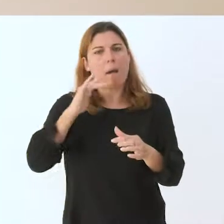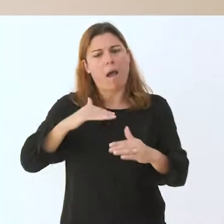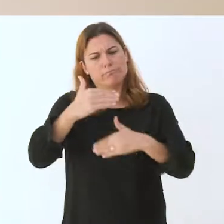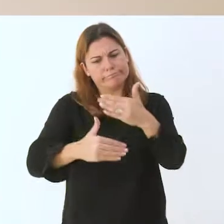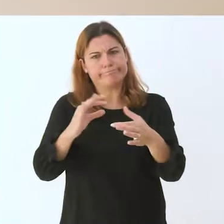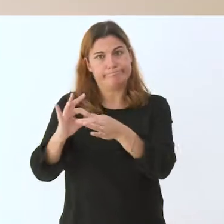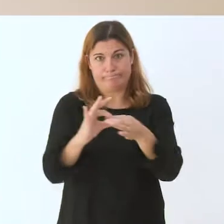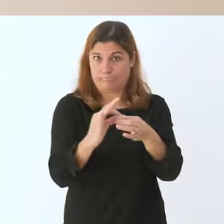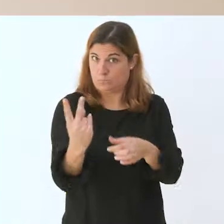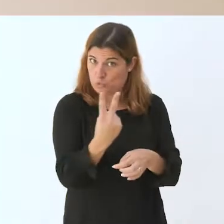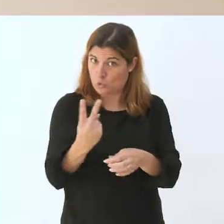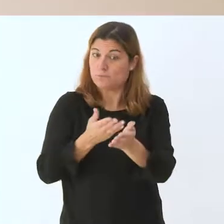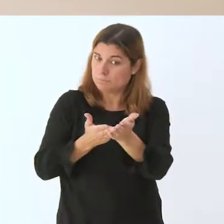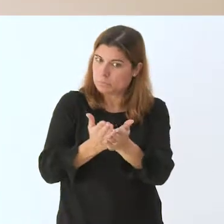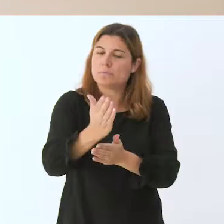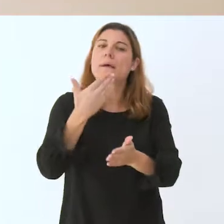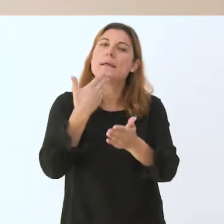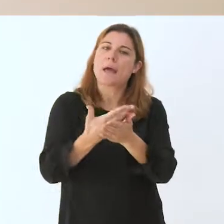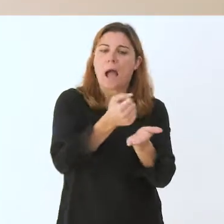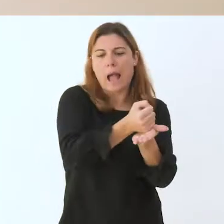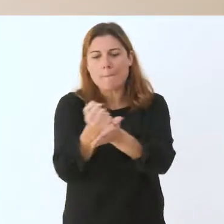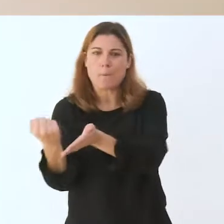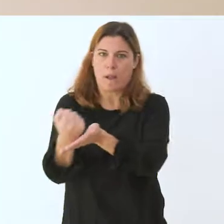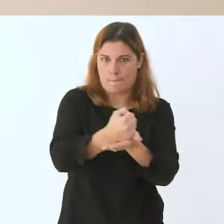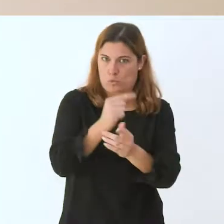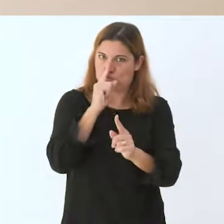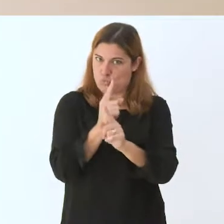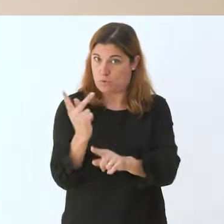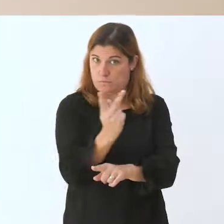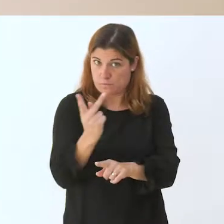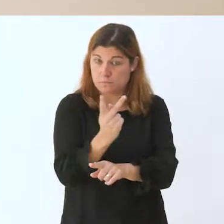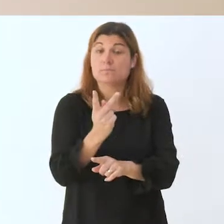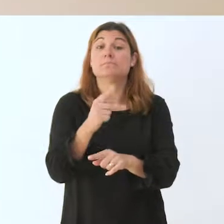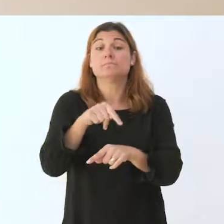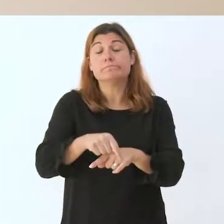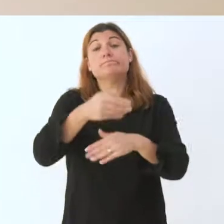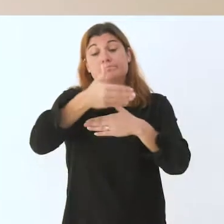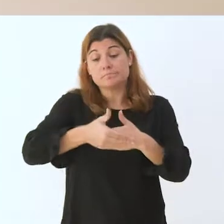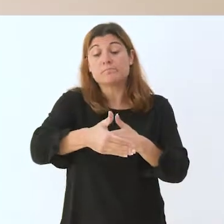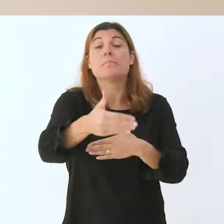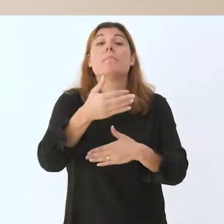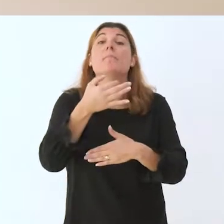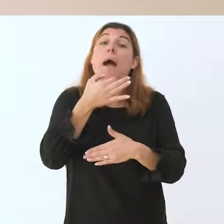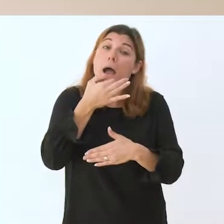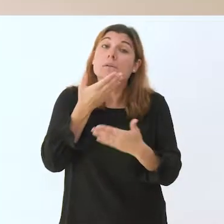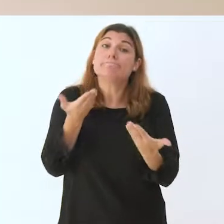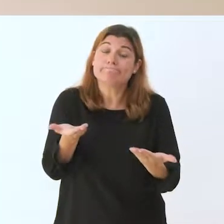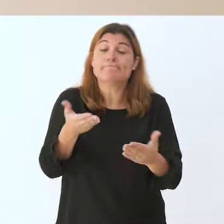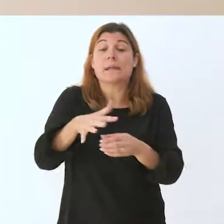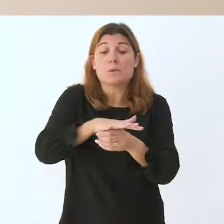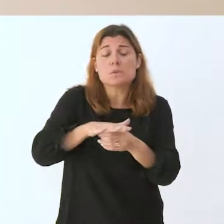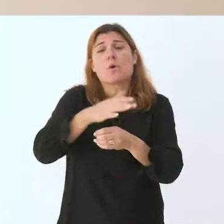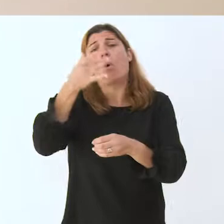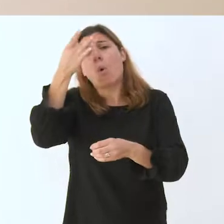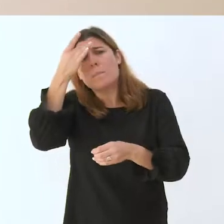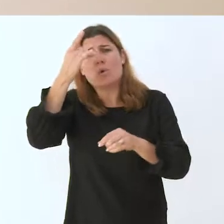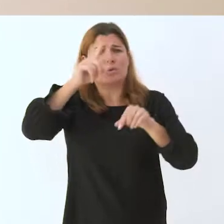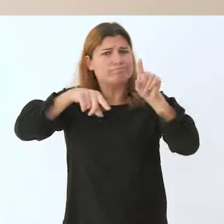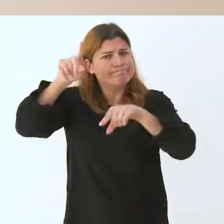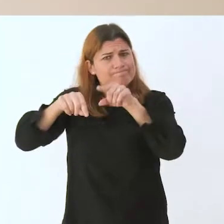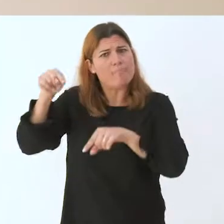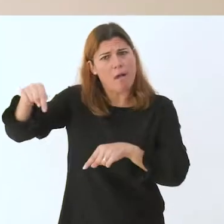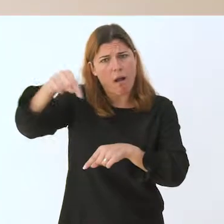andam juntos e inseparáveis para se apoiarem mutuamente. Assim será enquanto subsistirem situações e